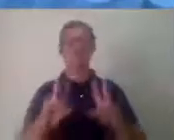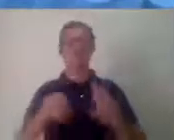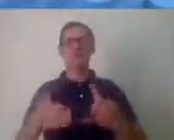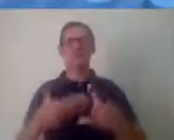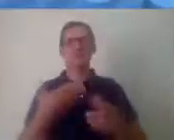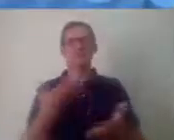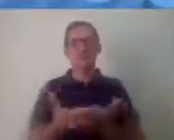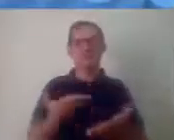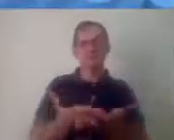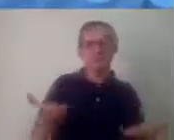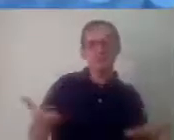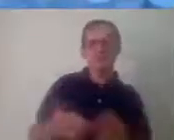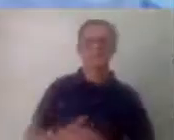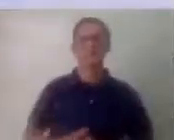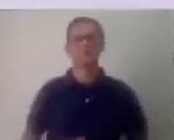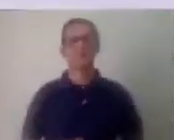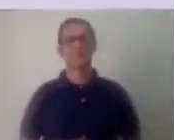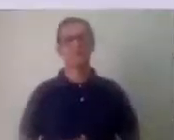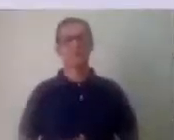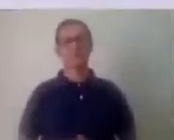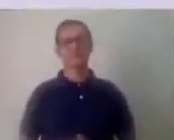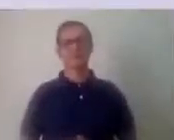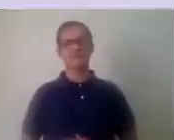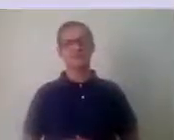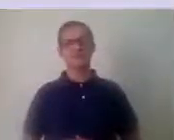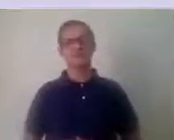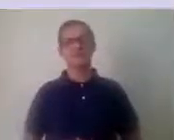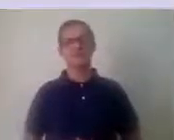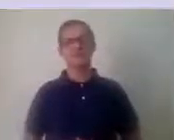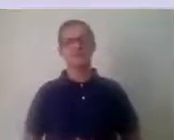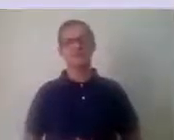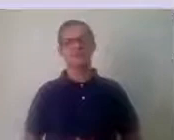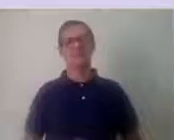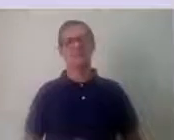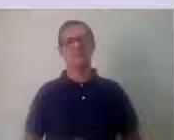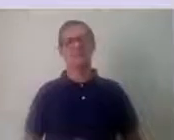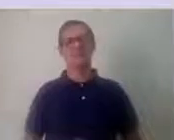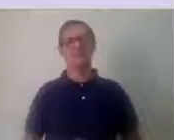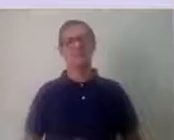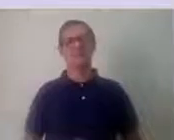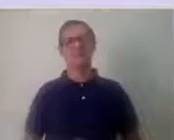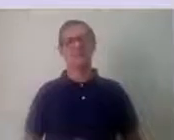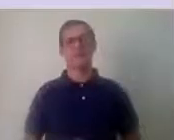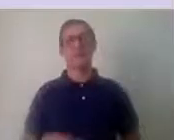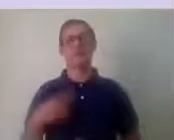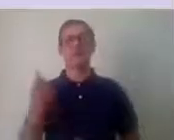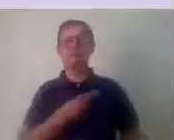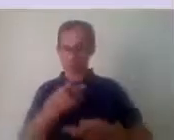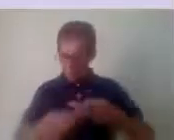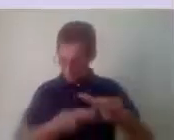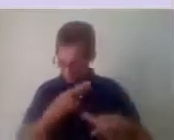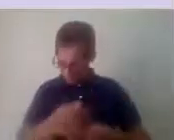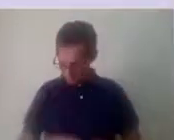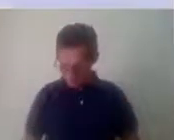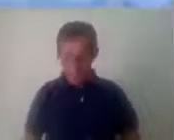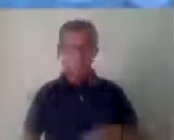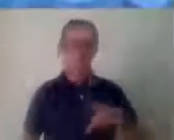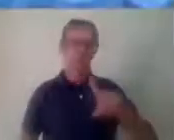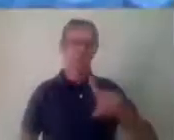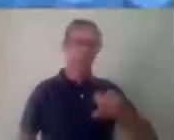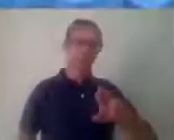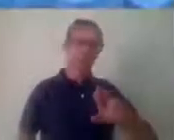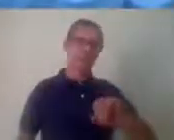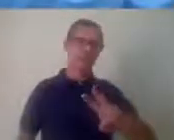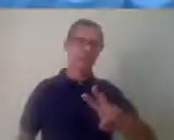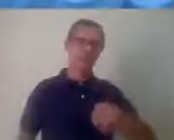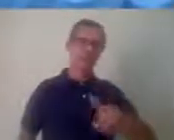vamos ver na nossa aula de hoje. Quando a gente fala em derivada,